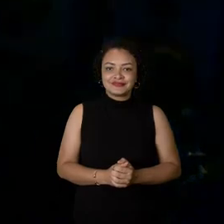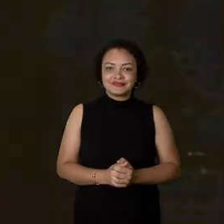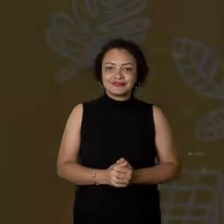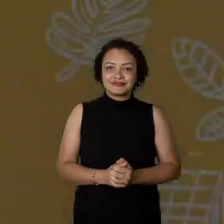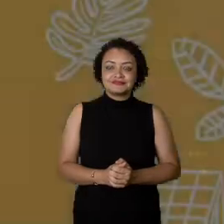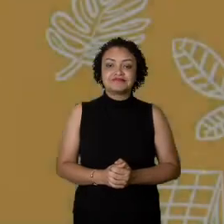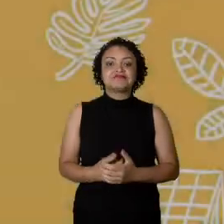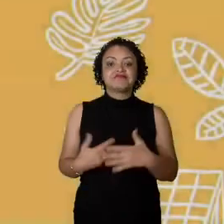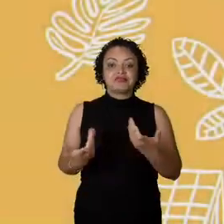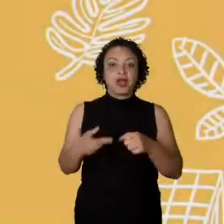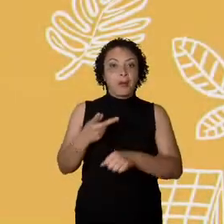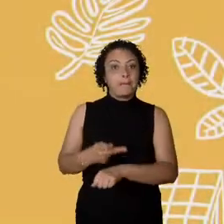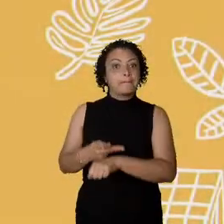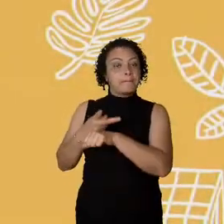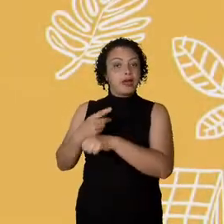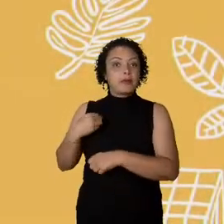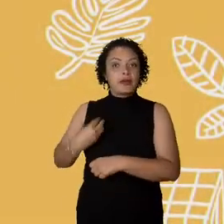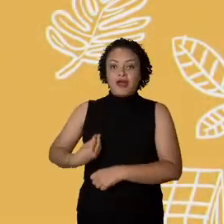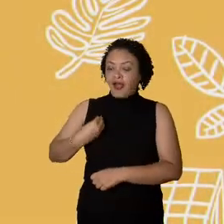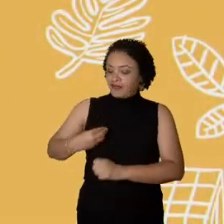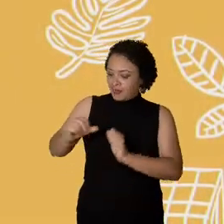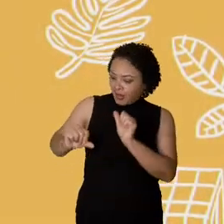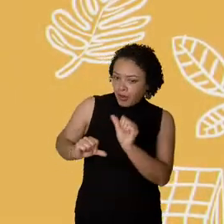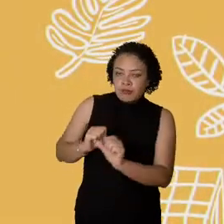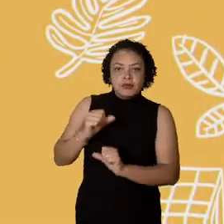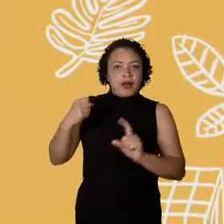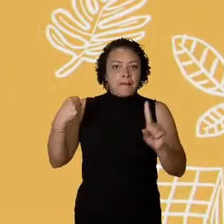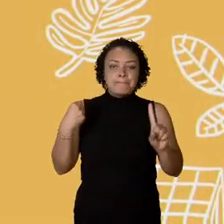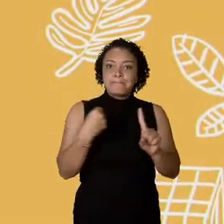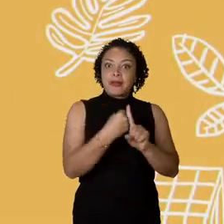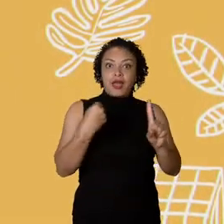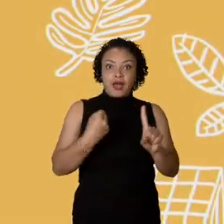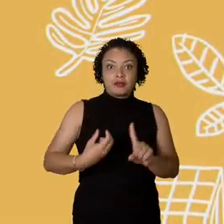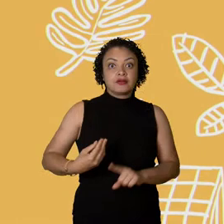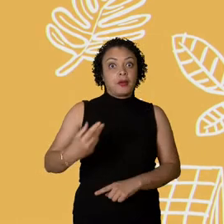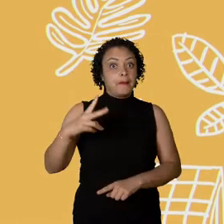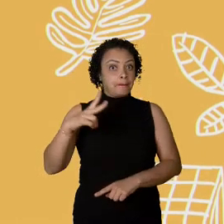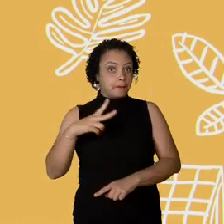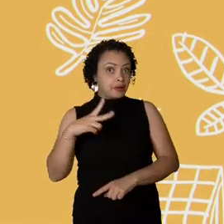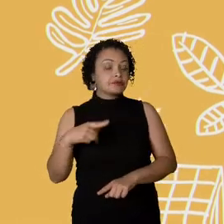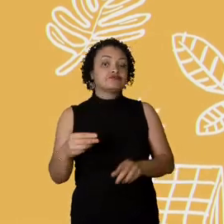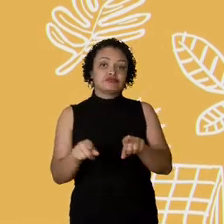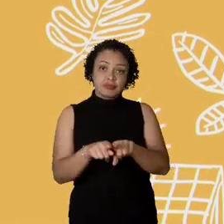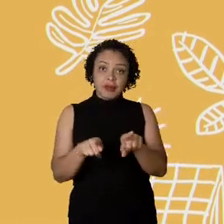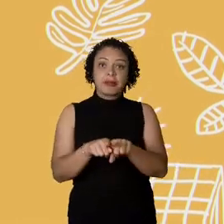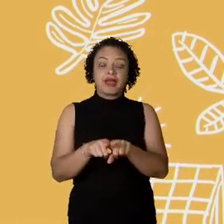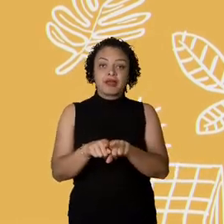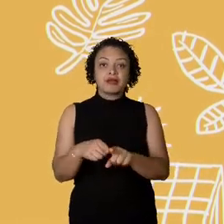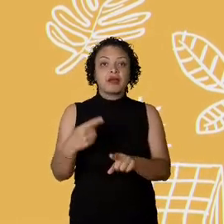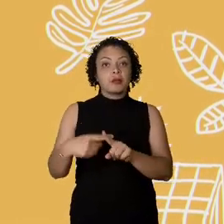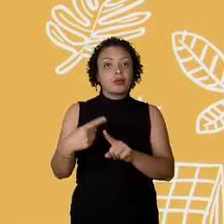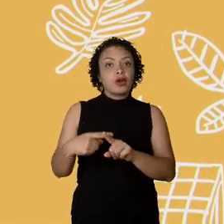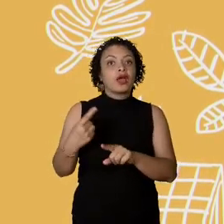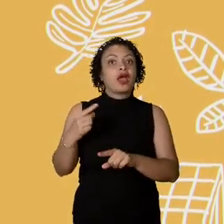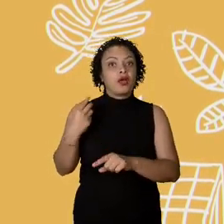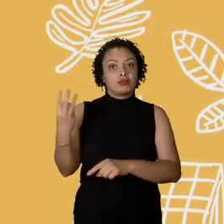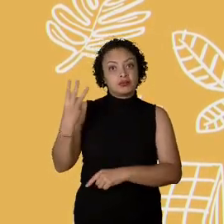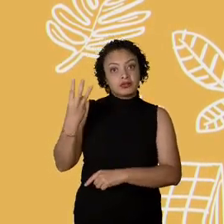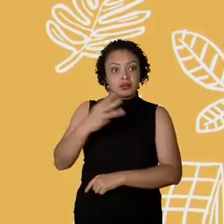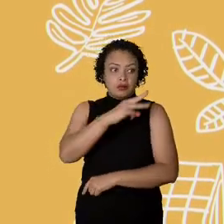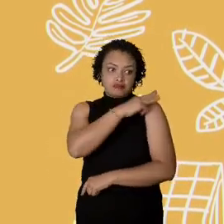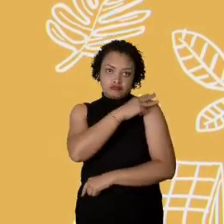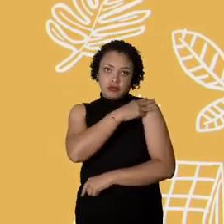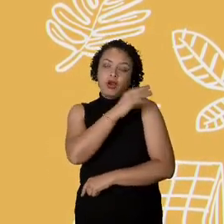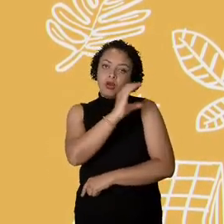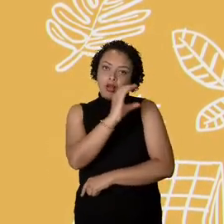teve um impacto muito grande na minha vida, tanto no meu lado profissional como no meu lado pessoal, pensando que o projeto ele foi desenvolvido no meu terceiro ano do ensino médio, onde eu